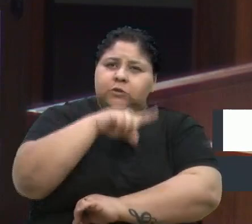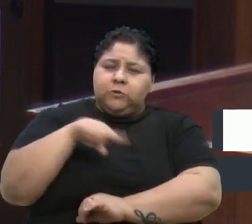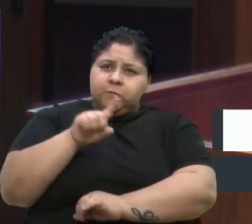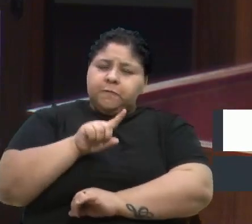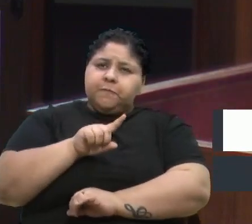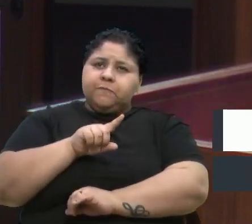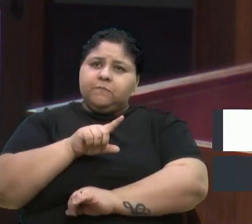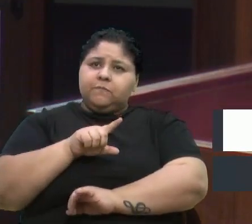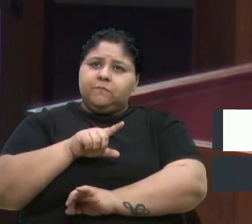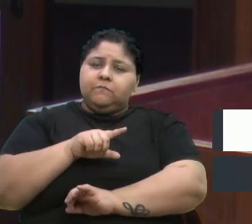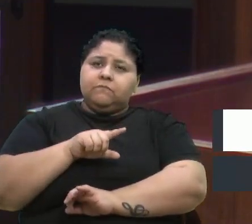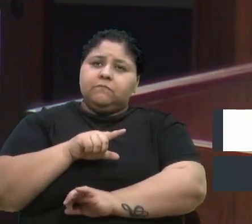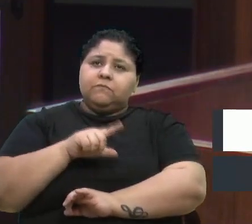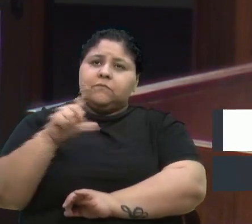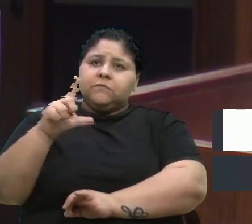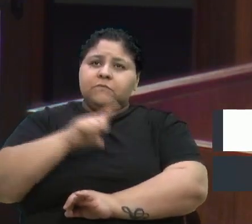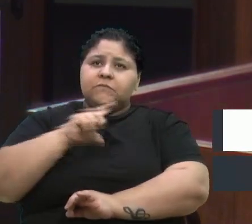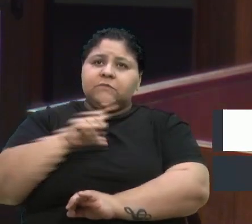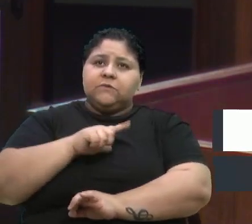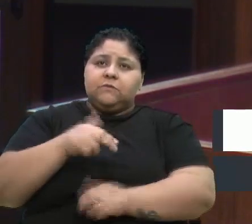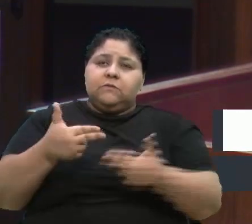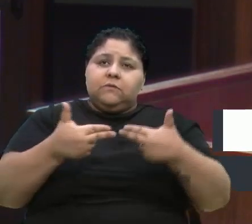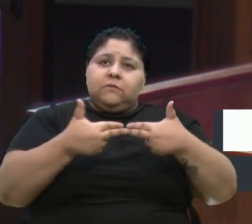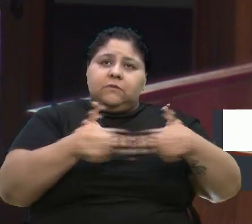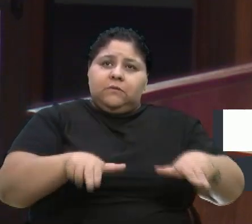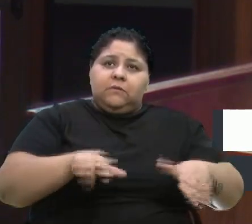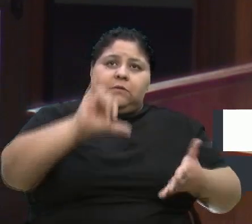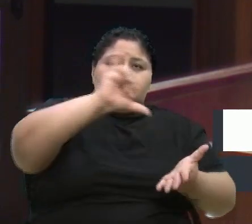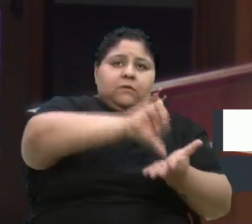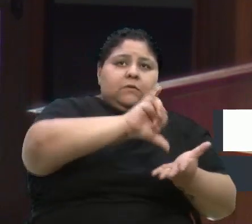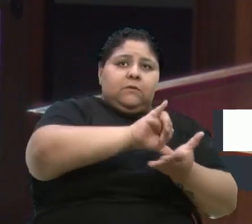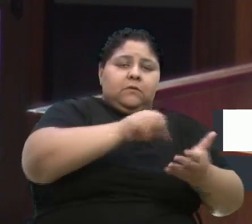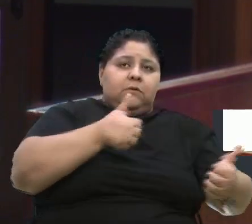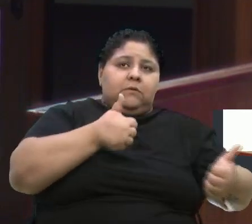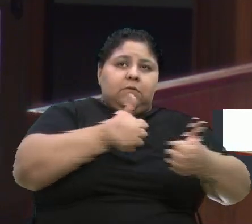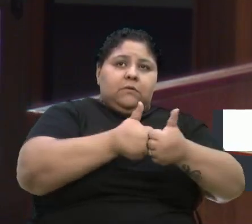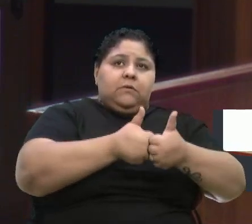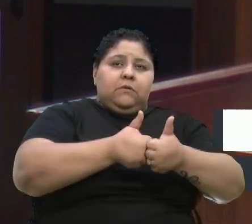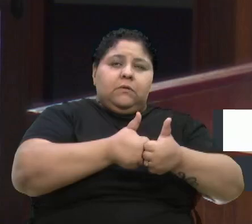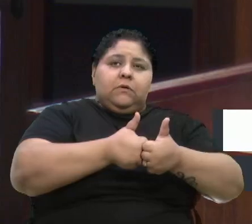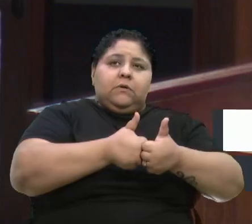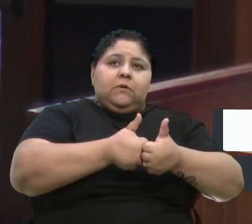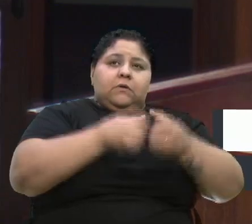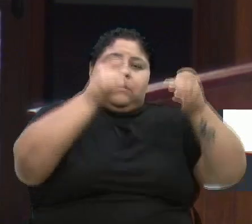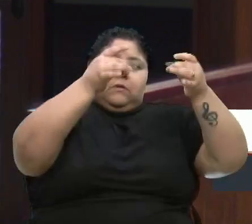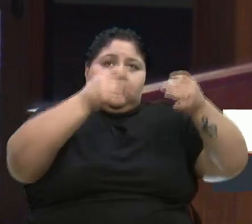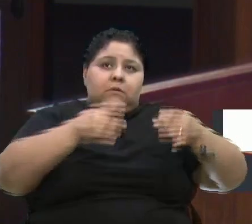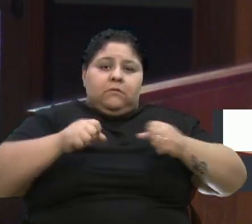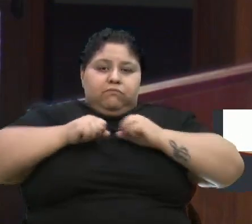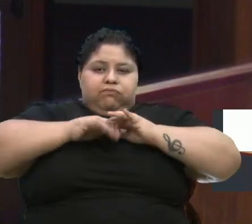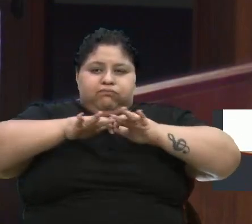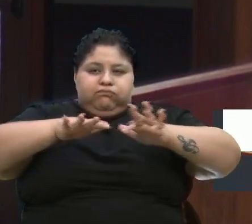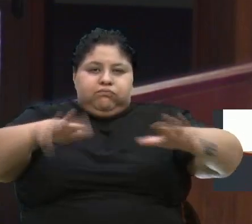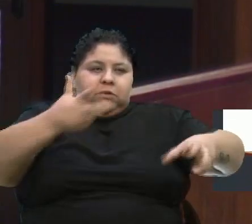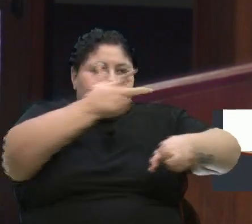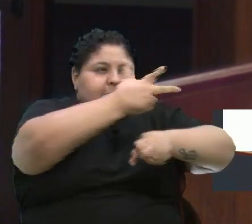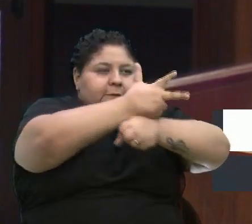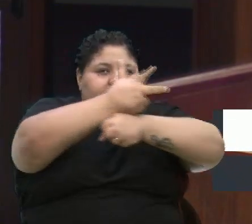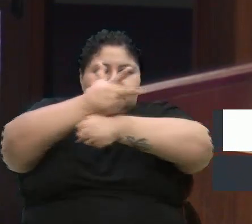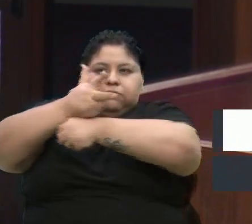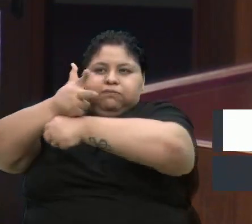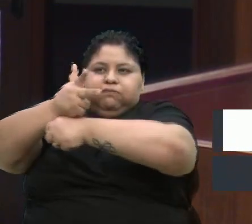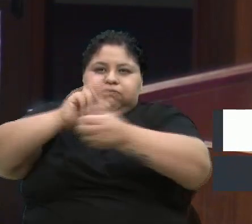né, tendo a inauguração do Centro Integrado de Operações Especiais, que vai espalhar câmeras em diversos pontos